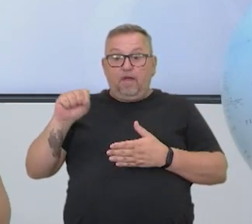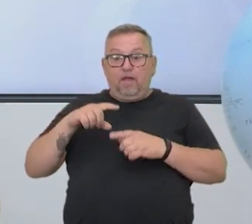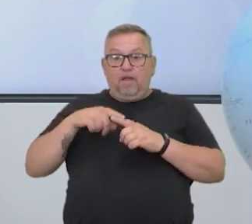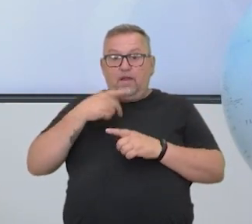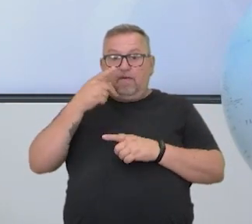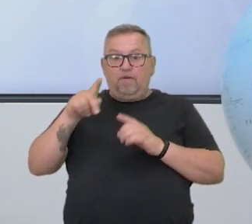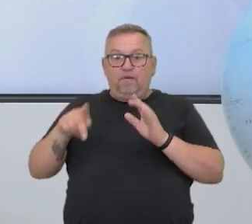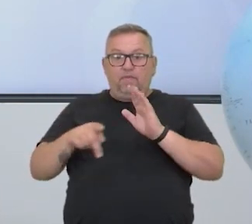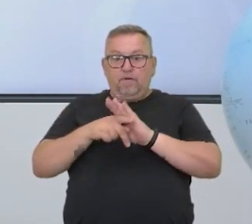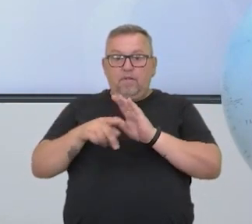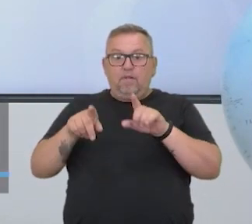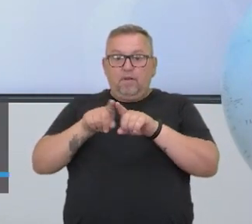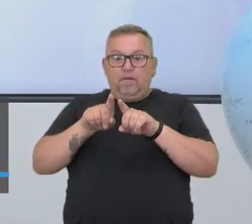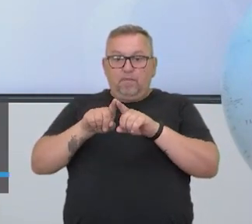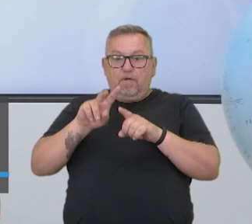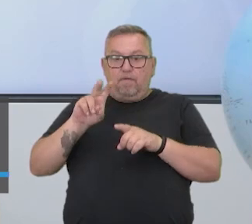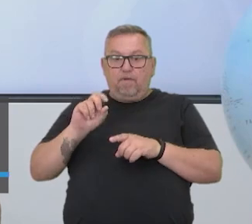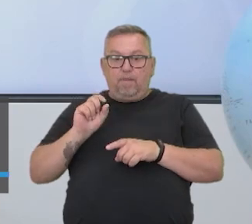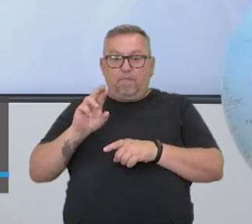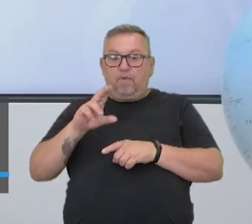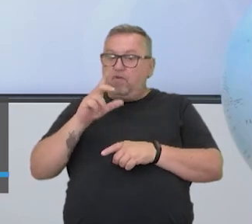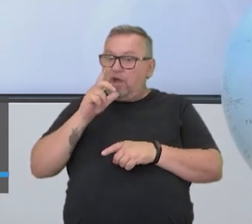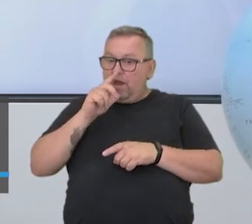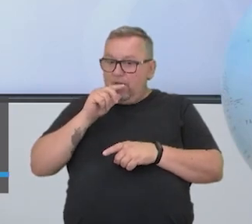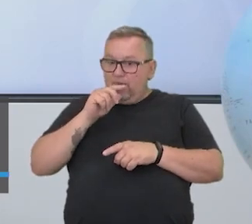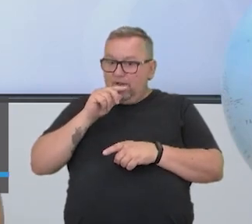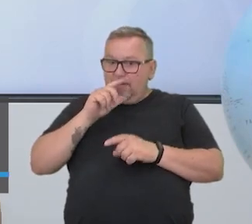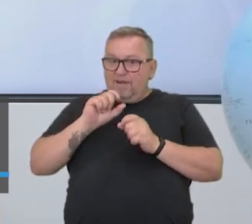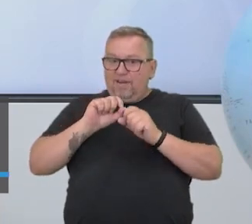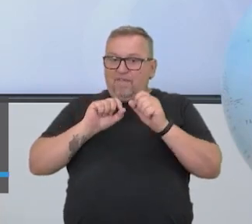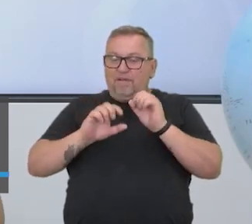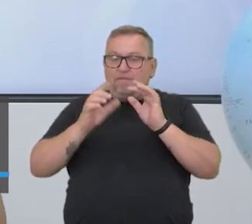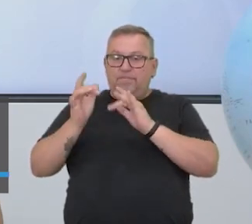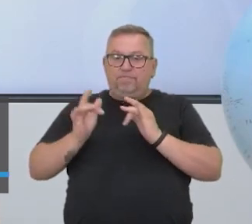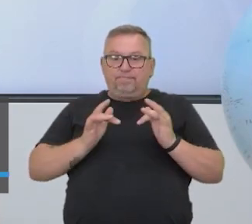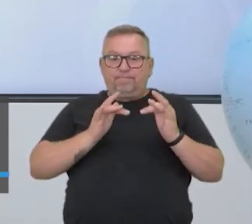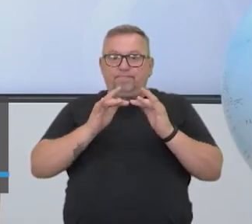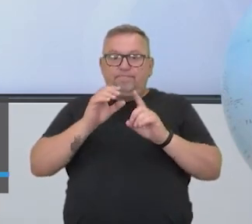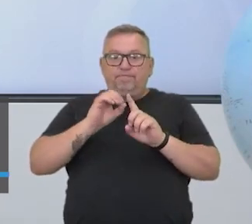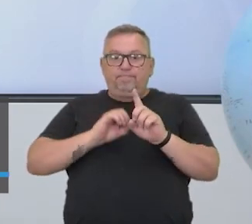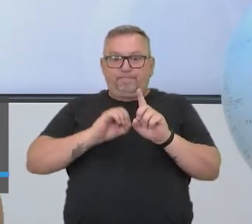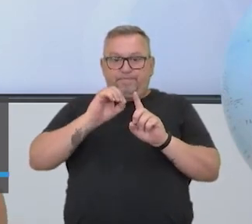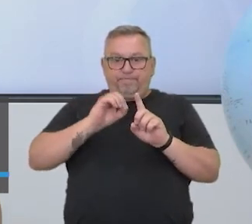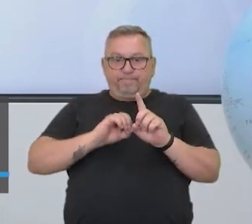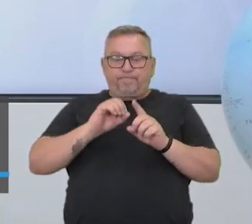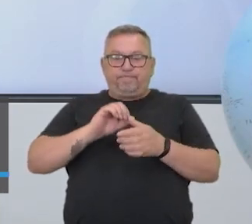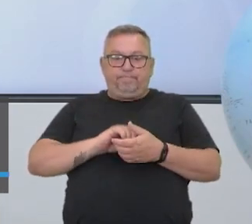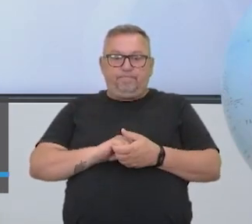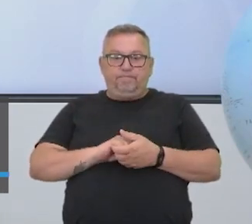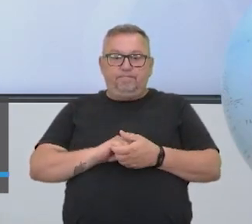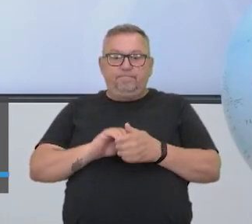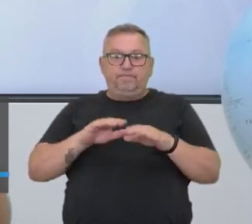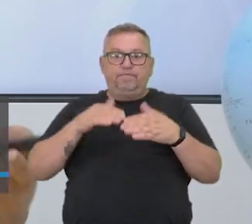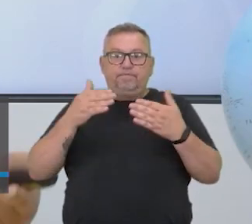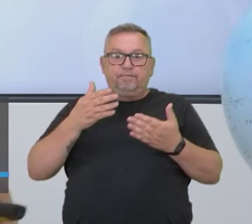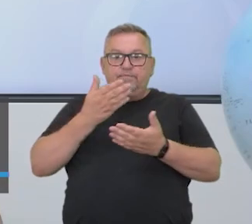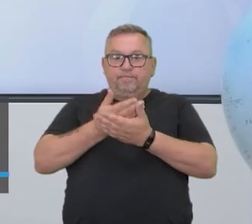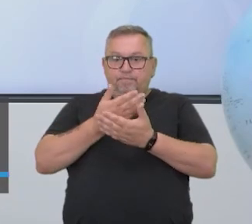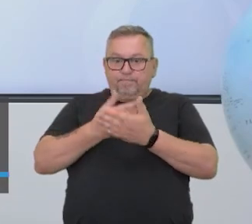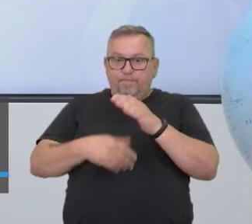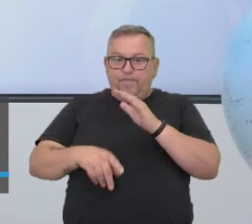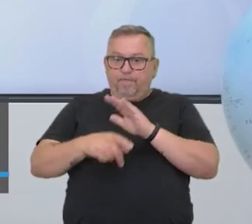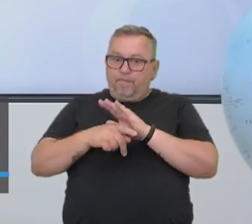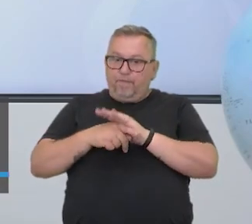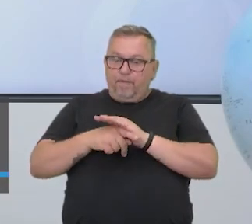gases inclusive do vapor de água, que é quem faz essas relações da temperatura, beleza? Quando vocês estudam a questão da